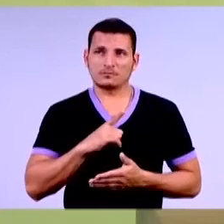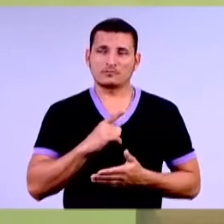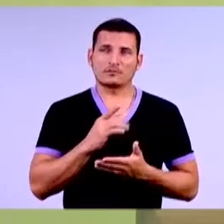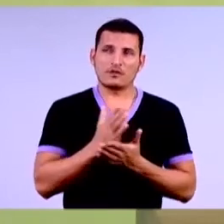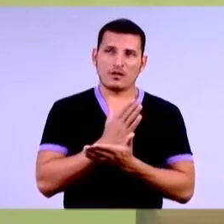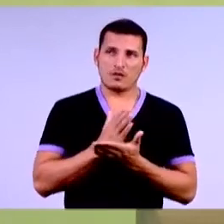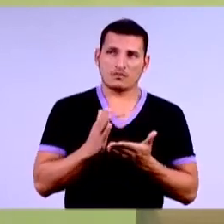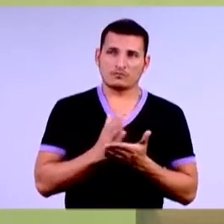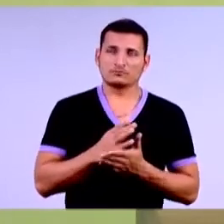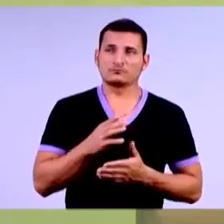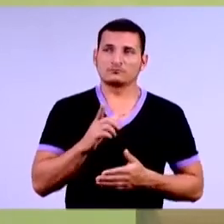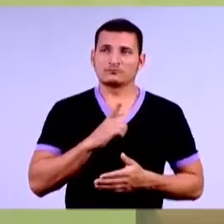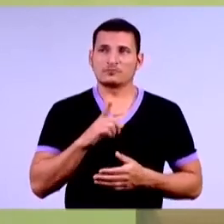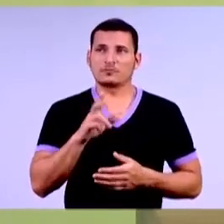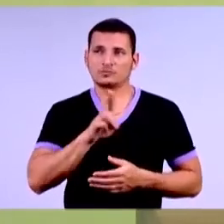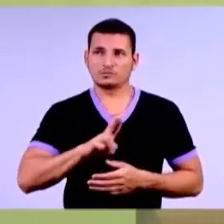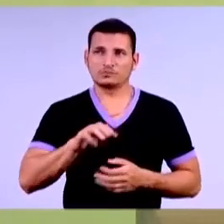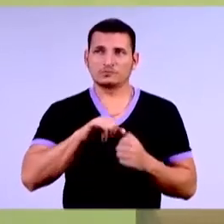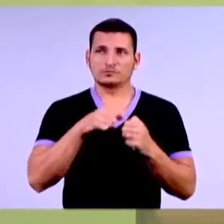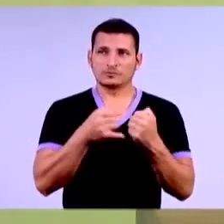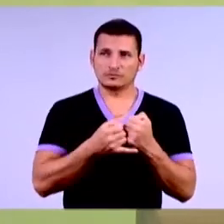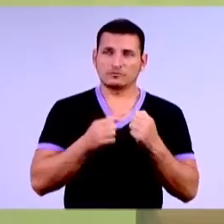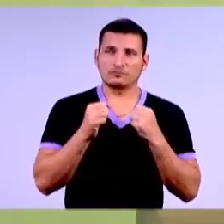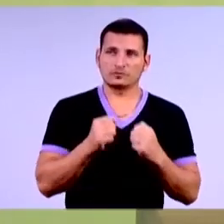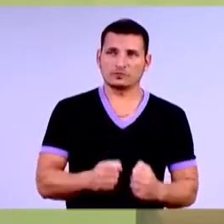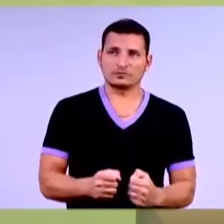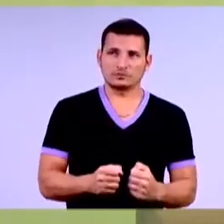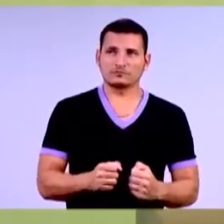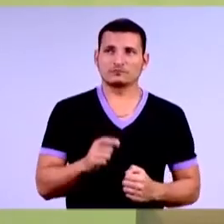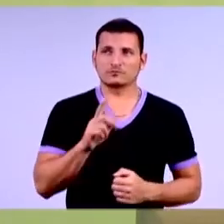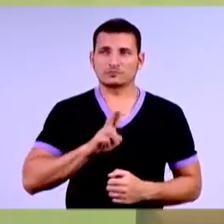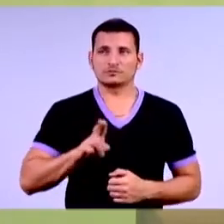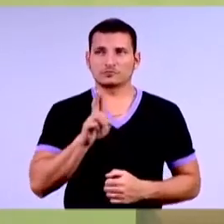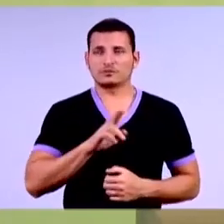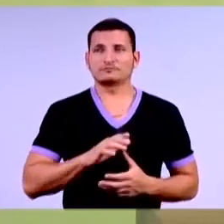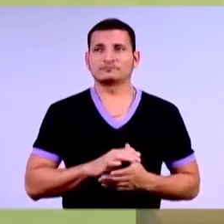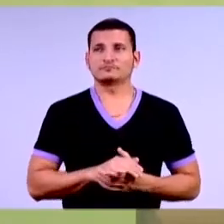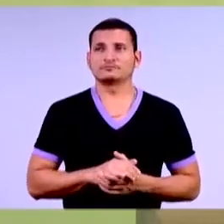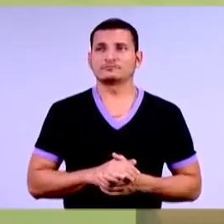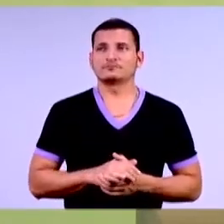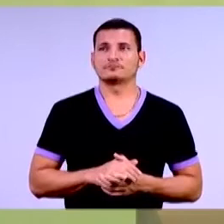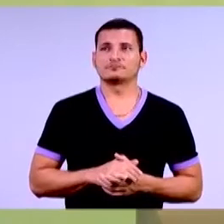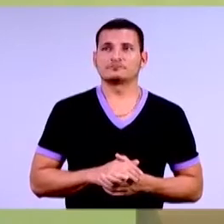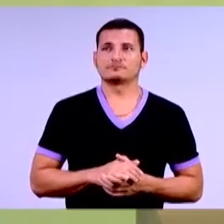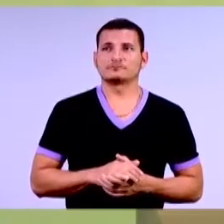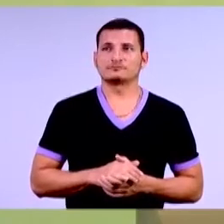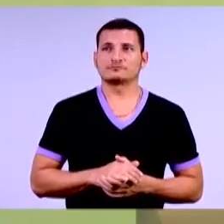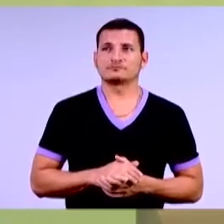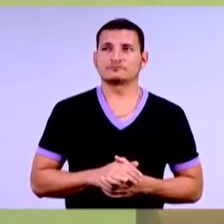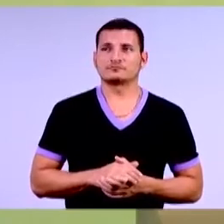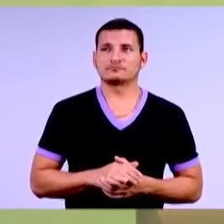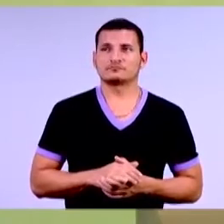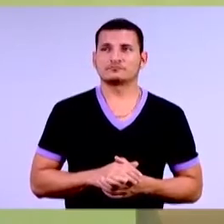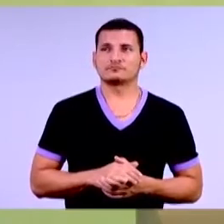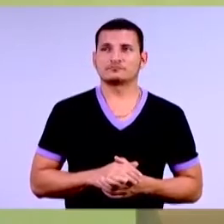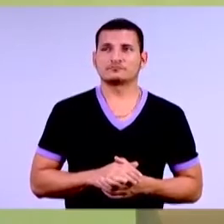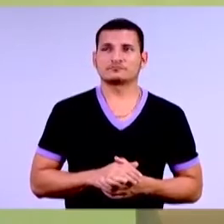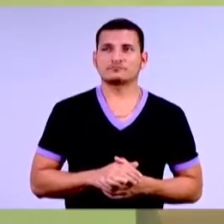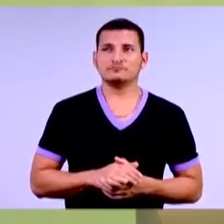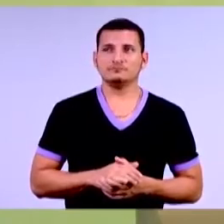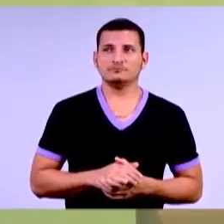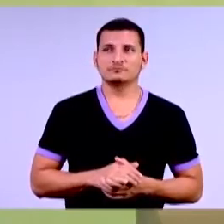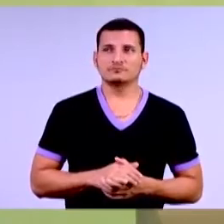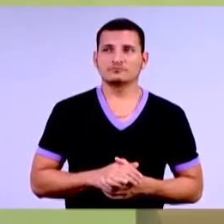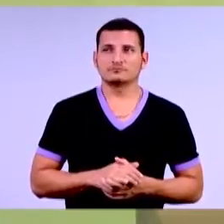tem que usar um adjetivo possessivo usar esses que aí estão aqui eles